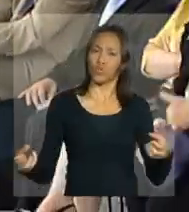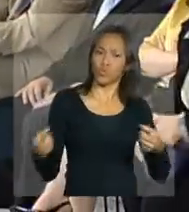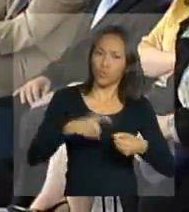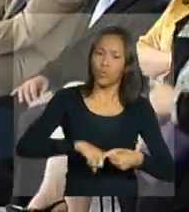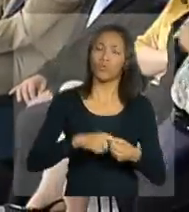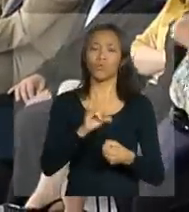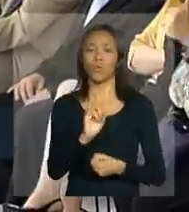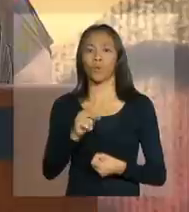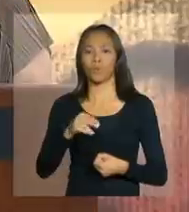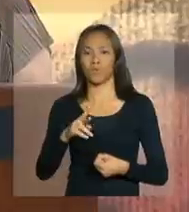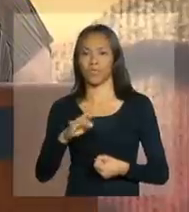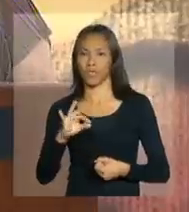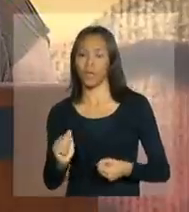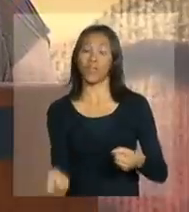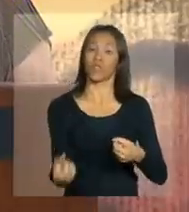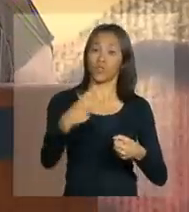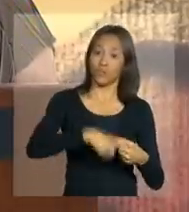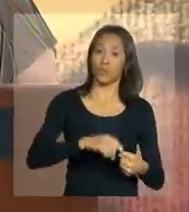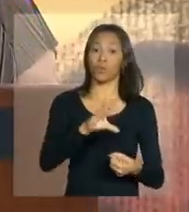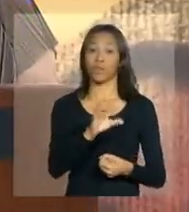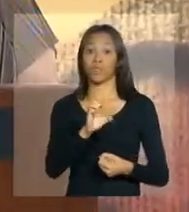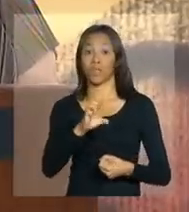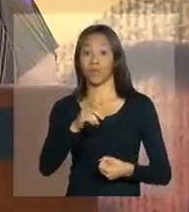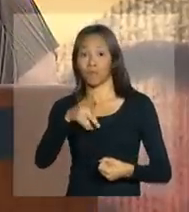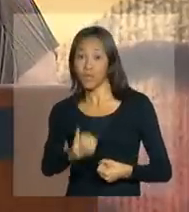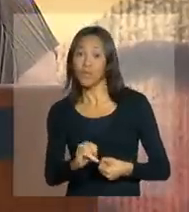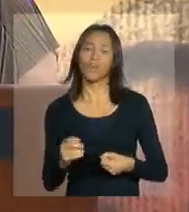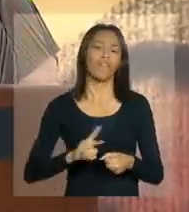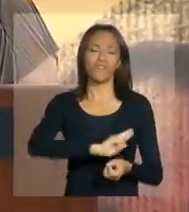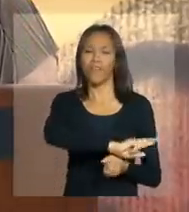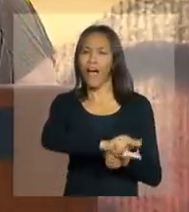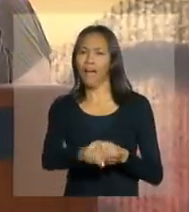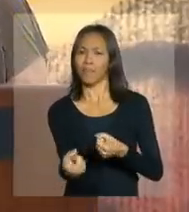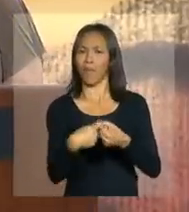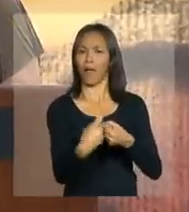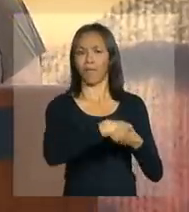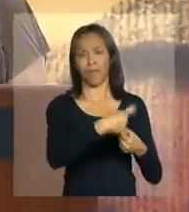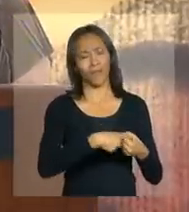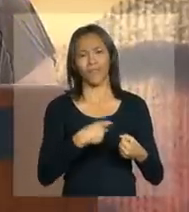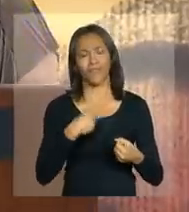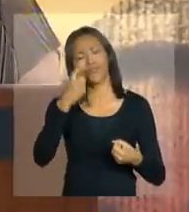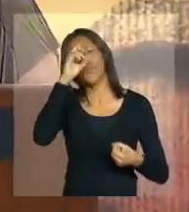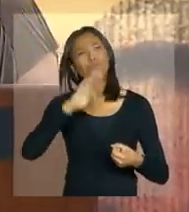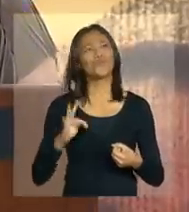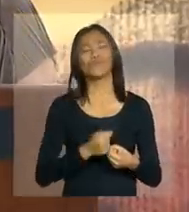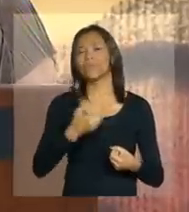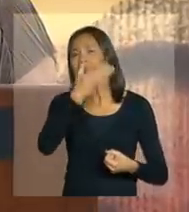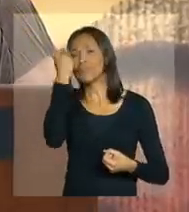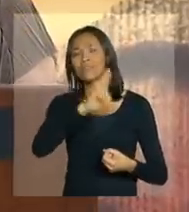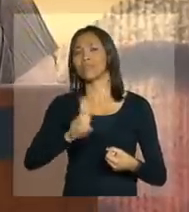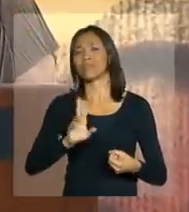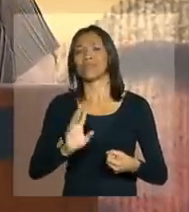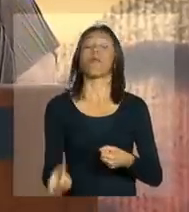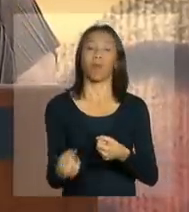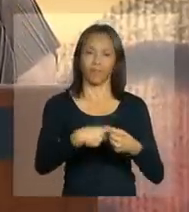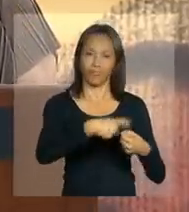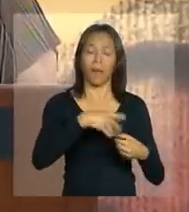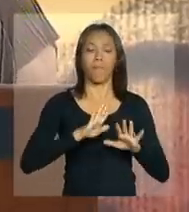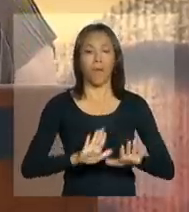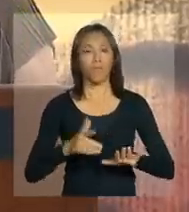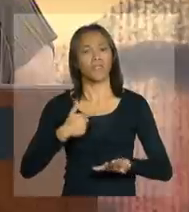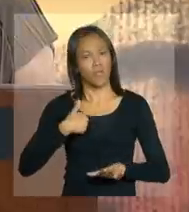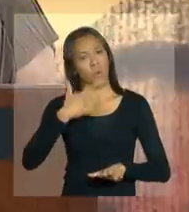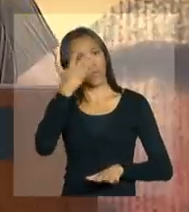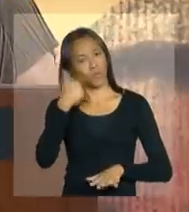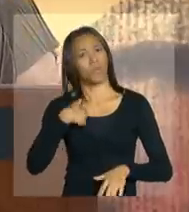CPI junto com todos a órgão que nós não posso dizer tudo que eu esqueço Mas eu sou uma pessoa que